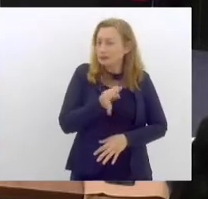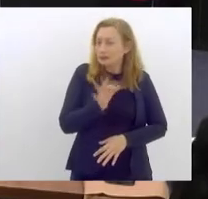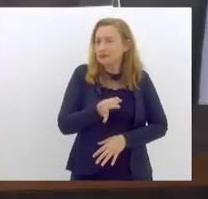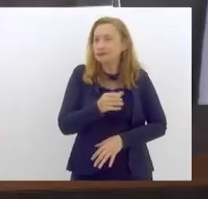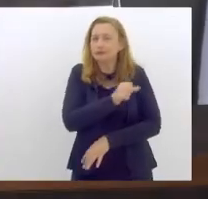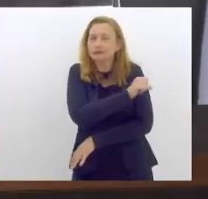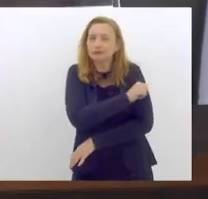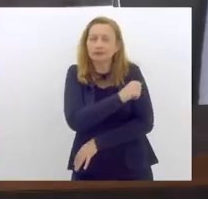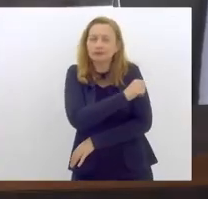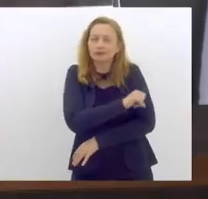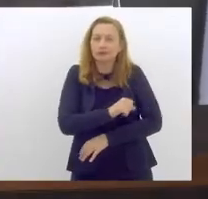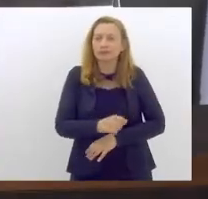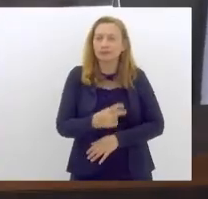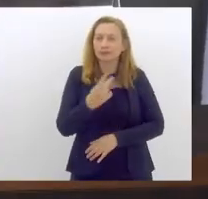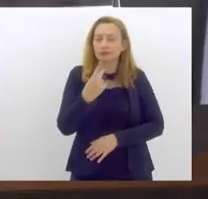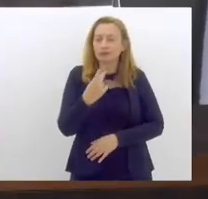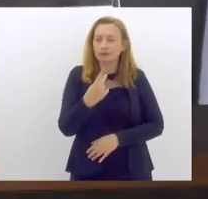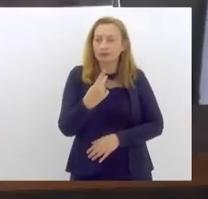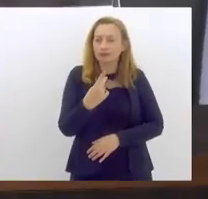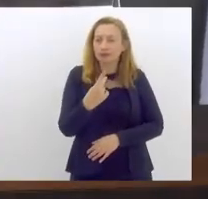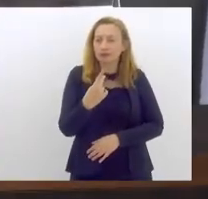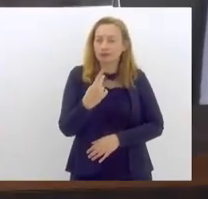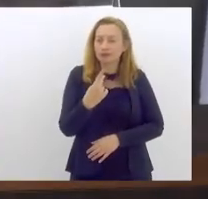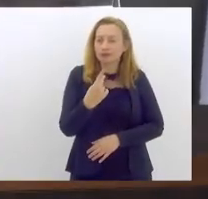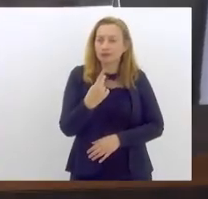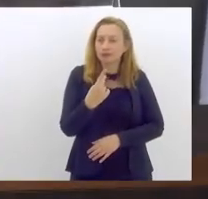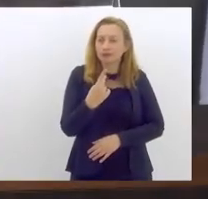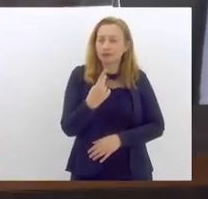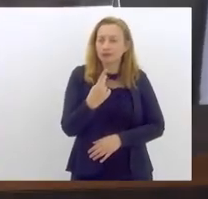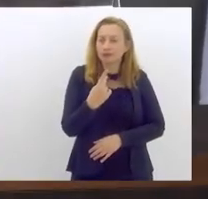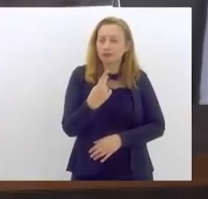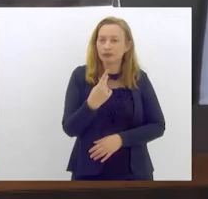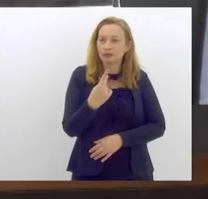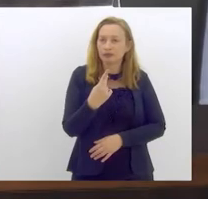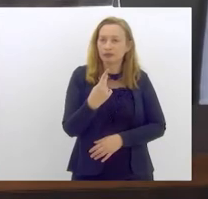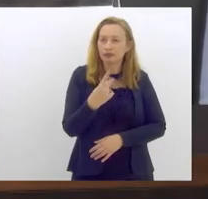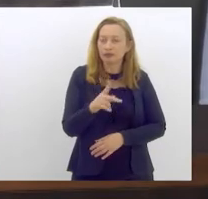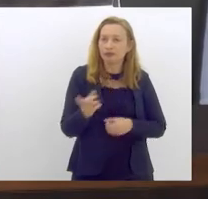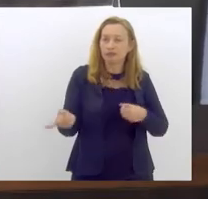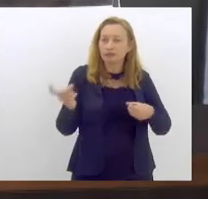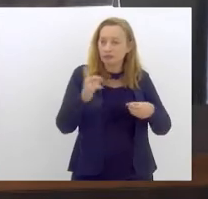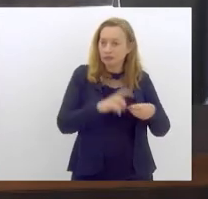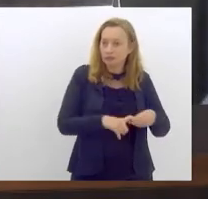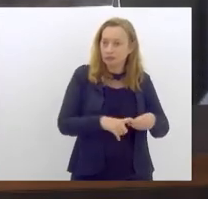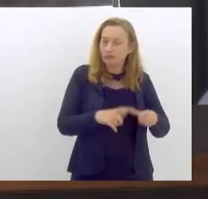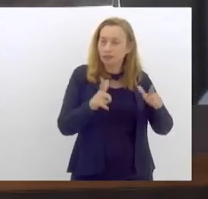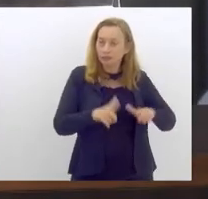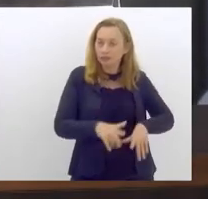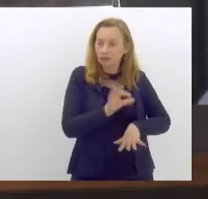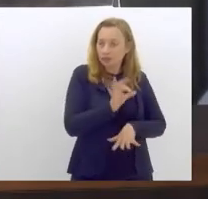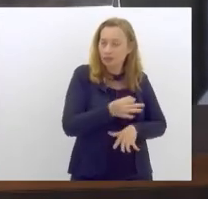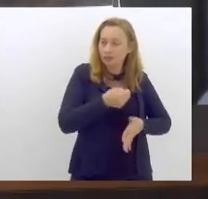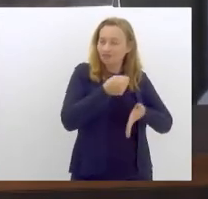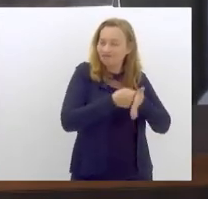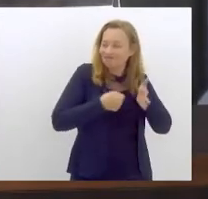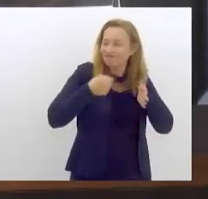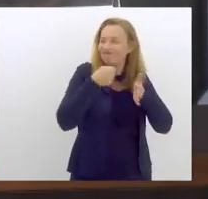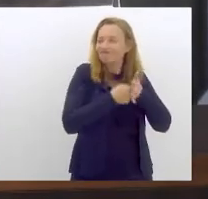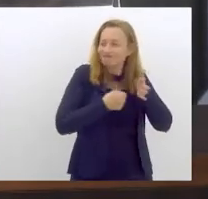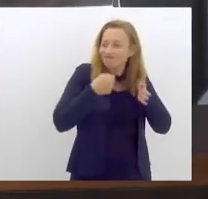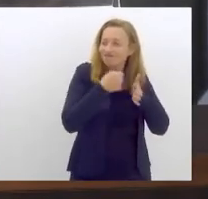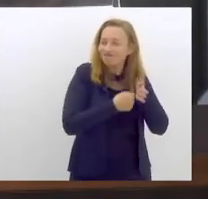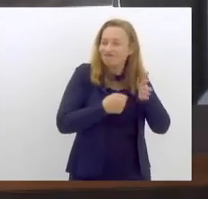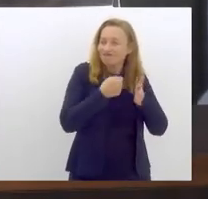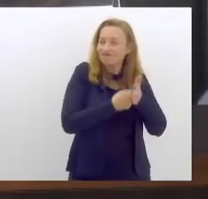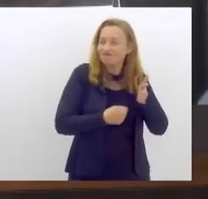a sua recomulção ao lugar que ele é devido diante tanta luta de tanto